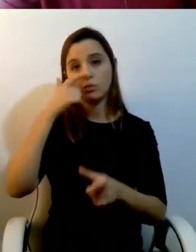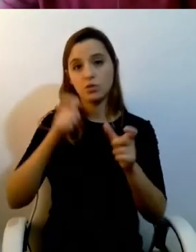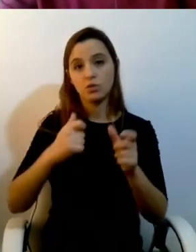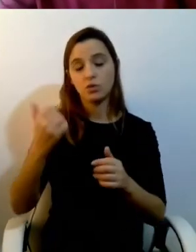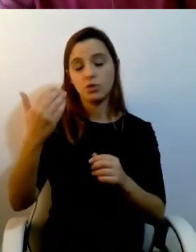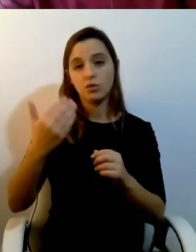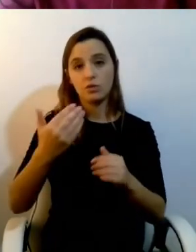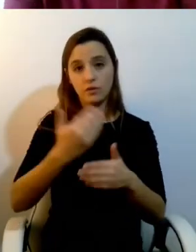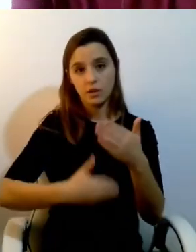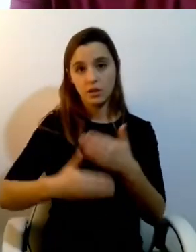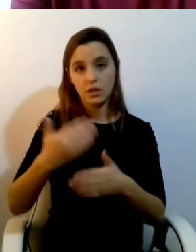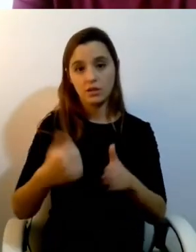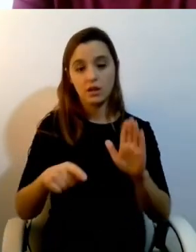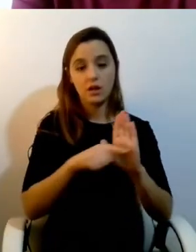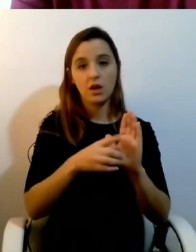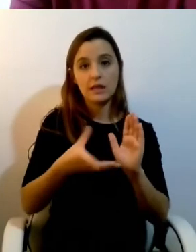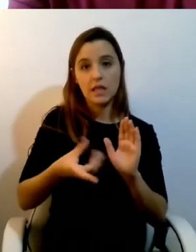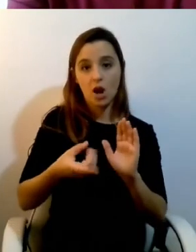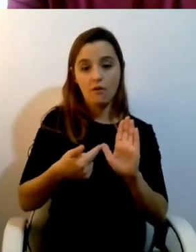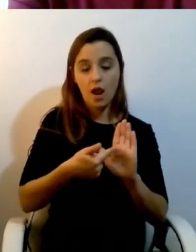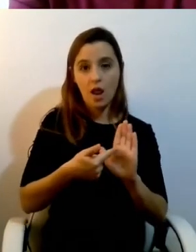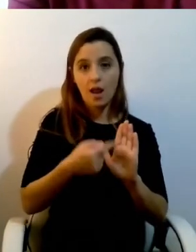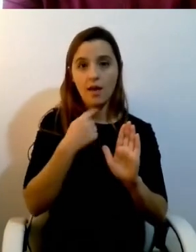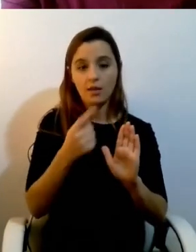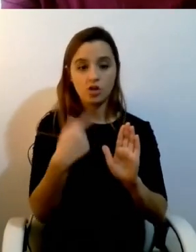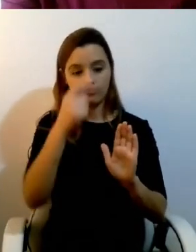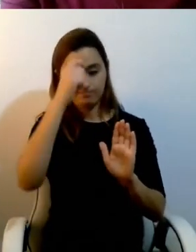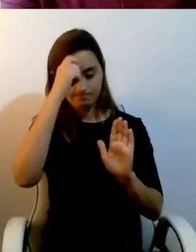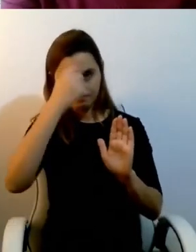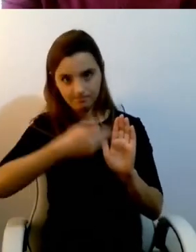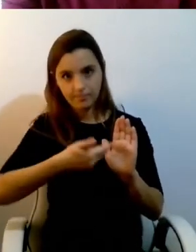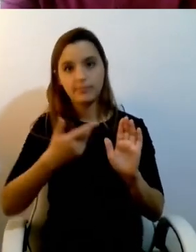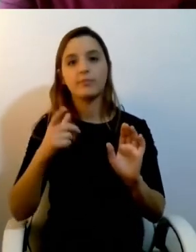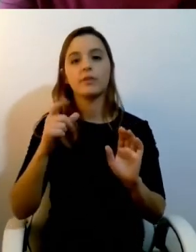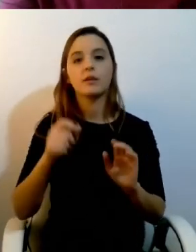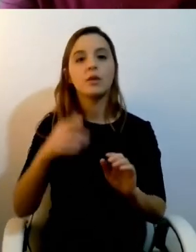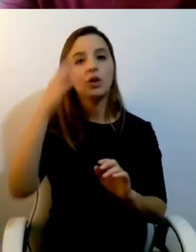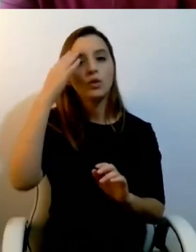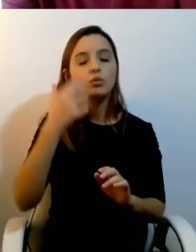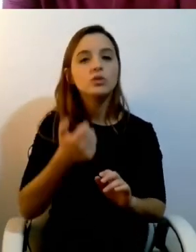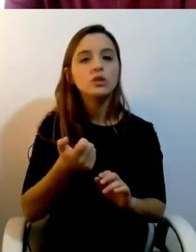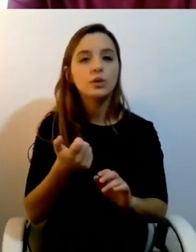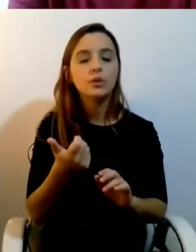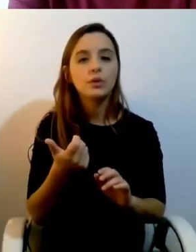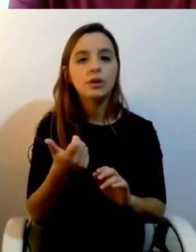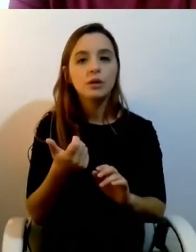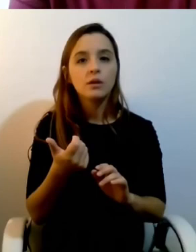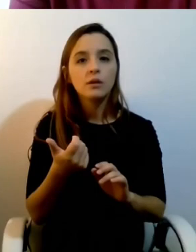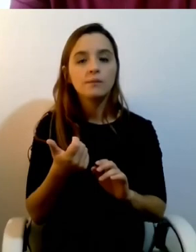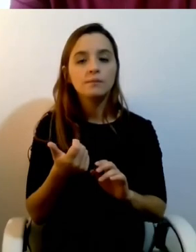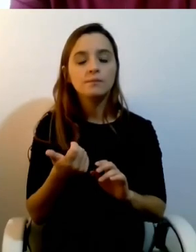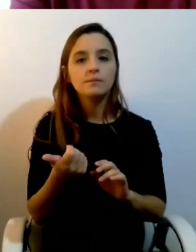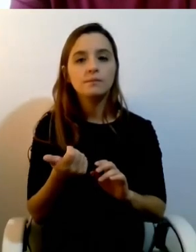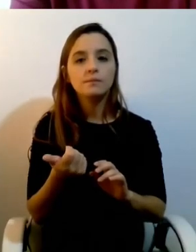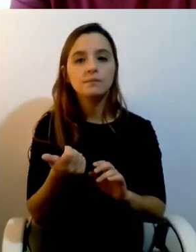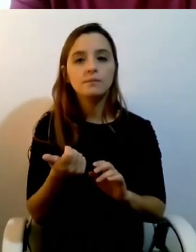Pessoas com Deficiência e no Comentário Geral número 5 do Comitê das Nações Unidas. Muito